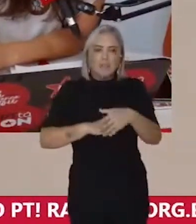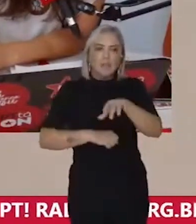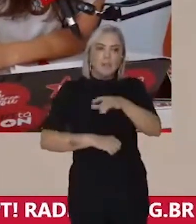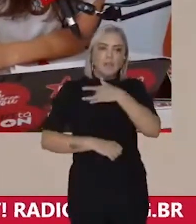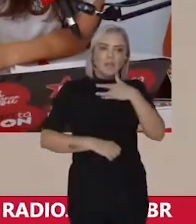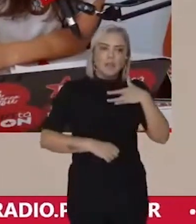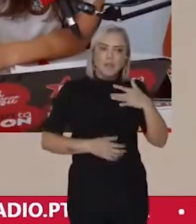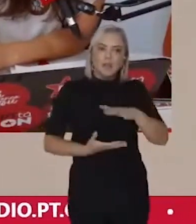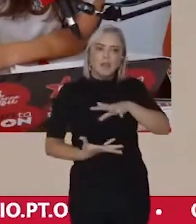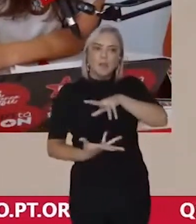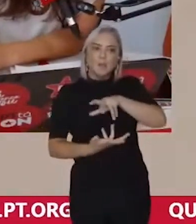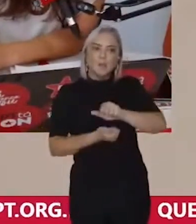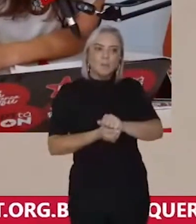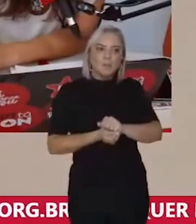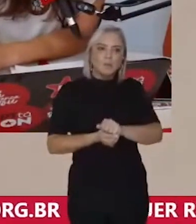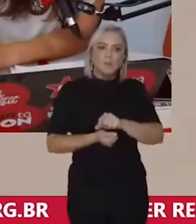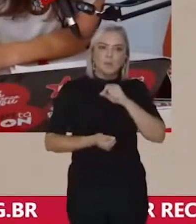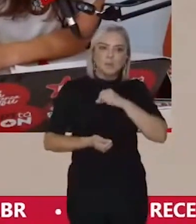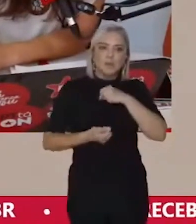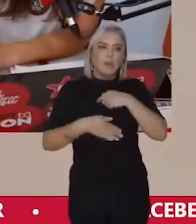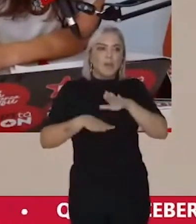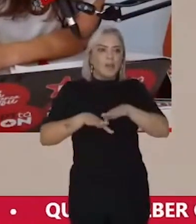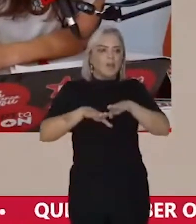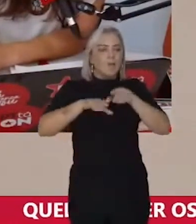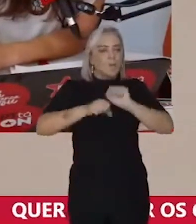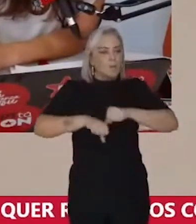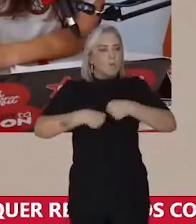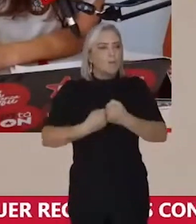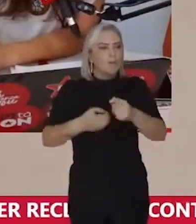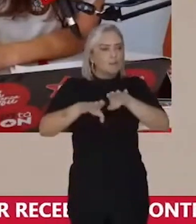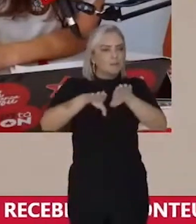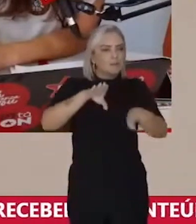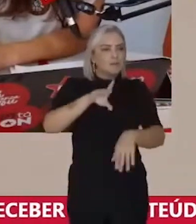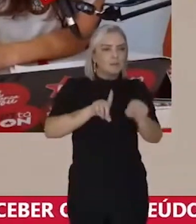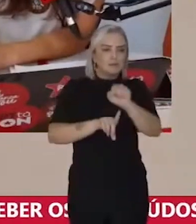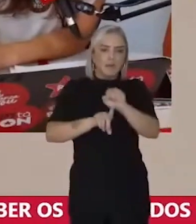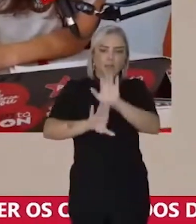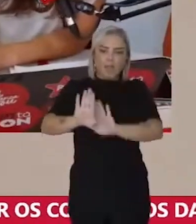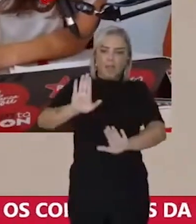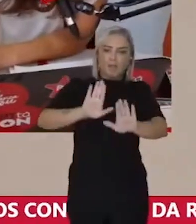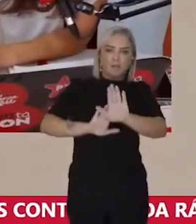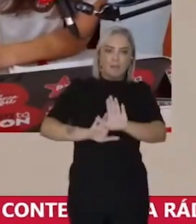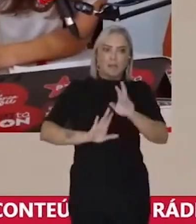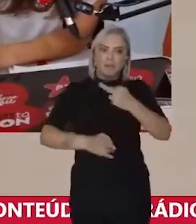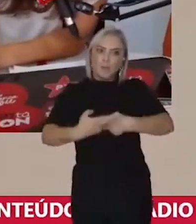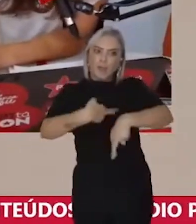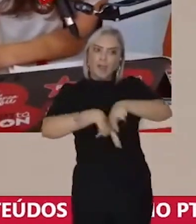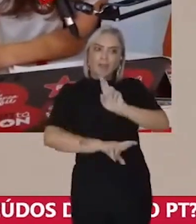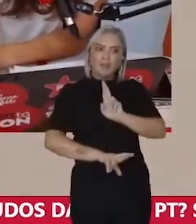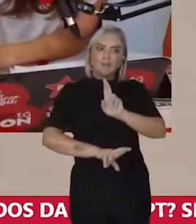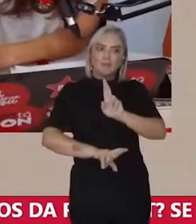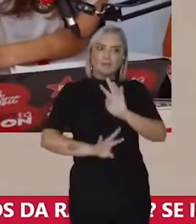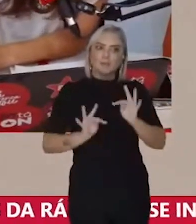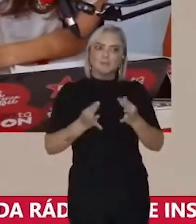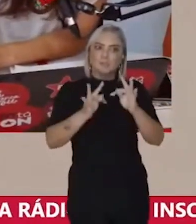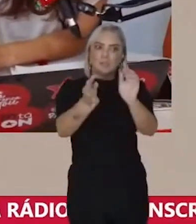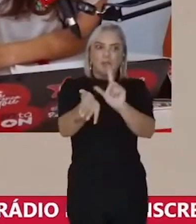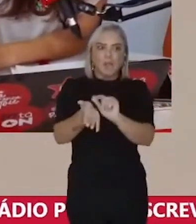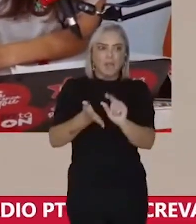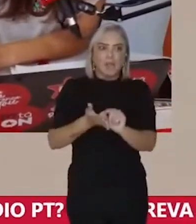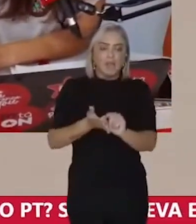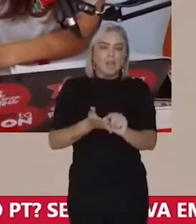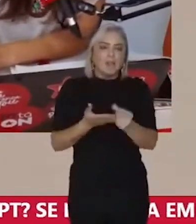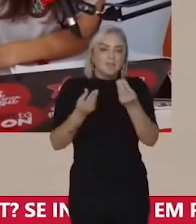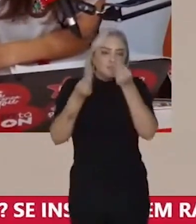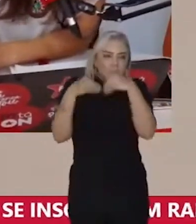saúde universal no mundo todo, combate à desigualdade social, o cuidado com a revolução tecnológica e digital que gera muita precarização do